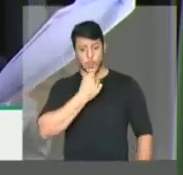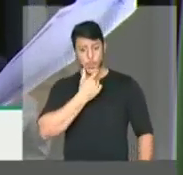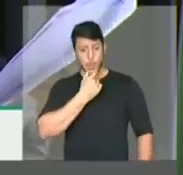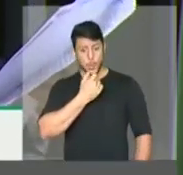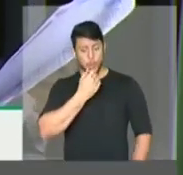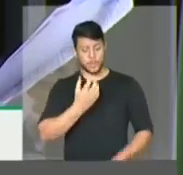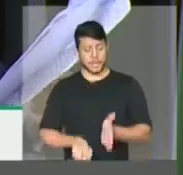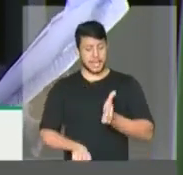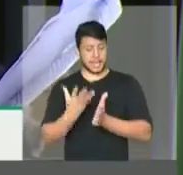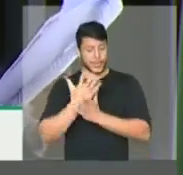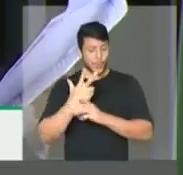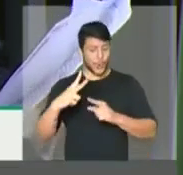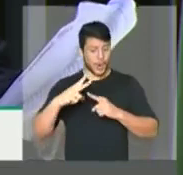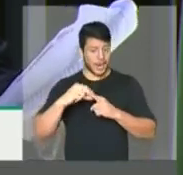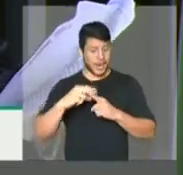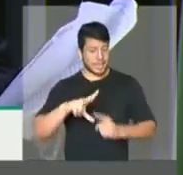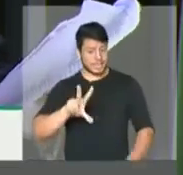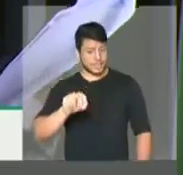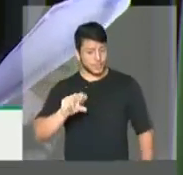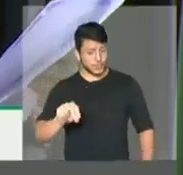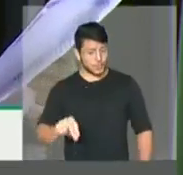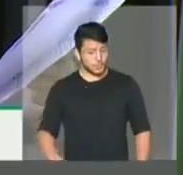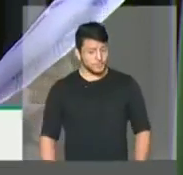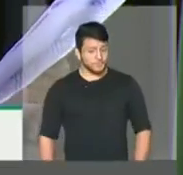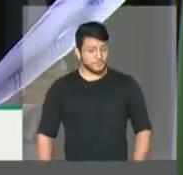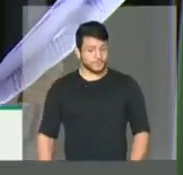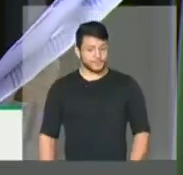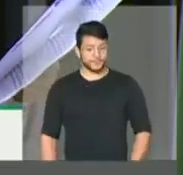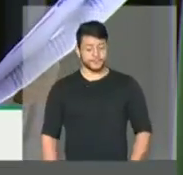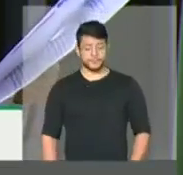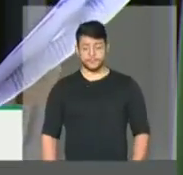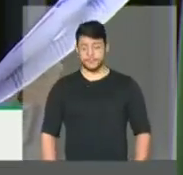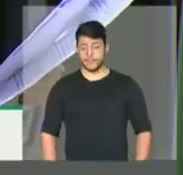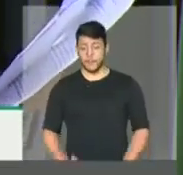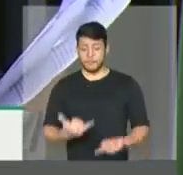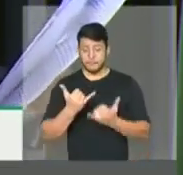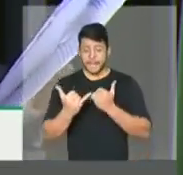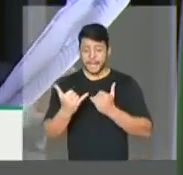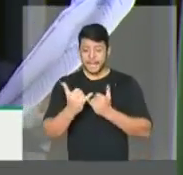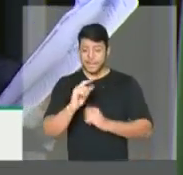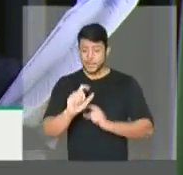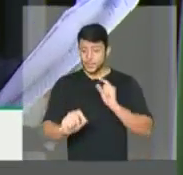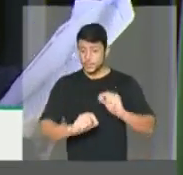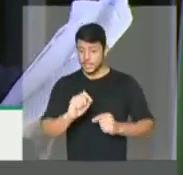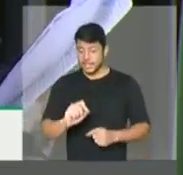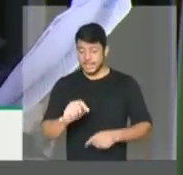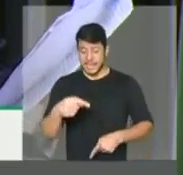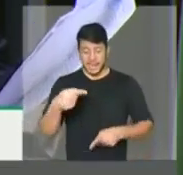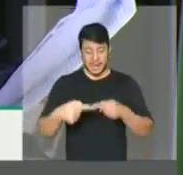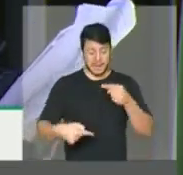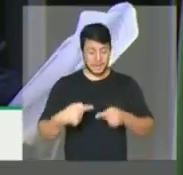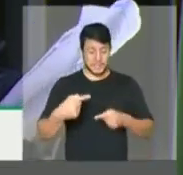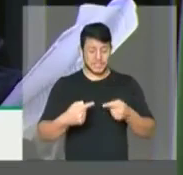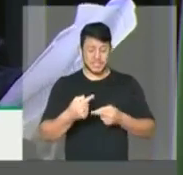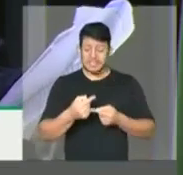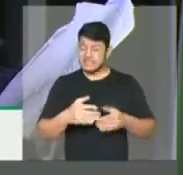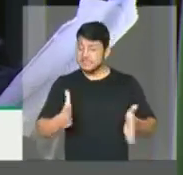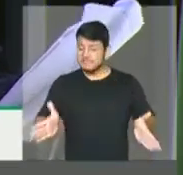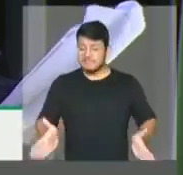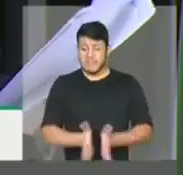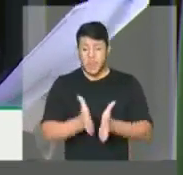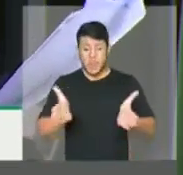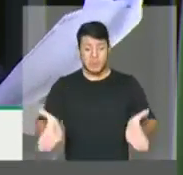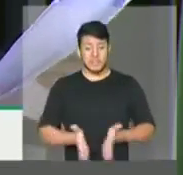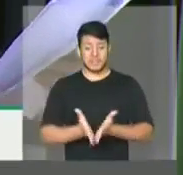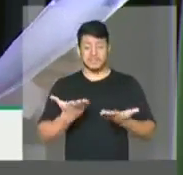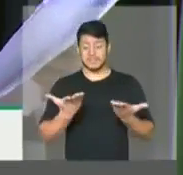Gomes. O triunfo da mediocridade na política brasileira é um fato tão inquestionável que